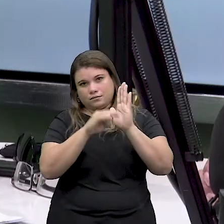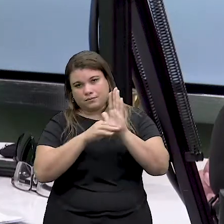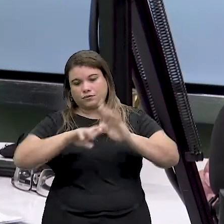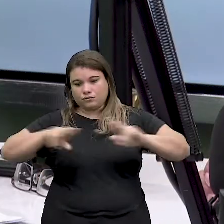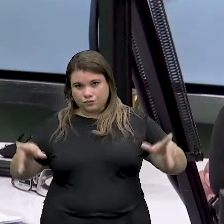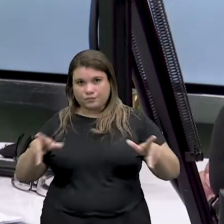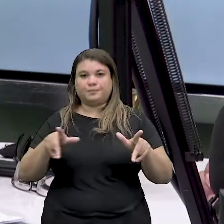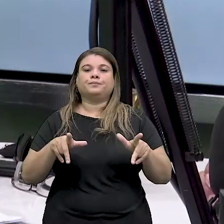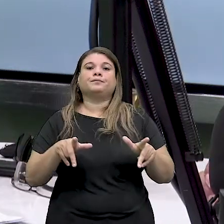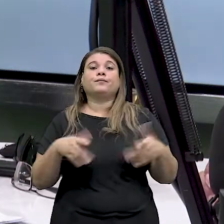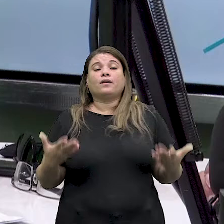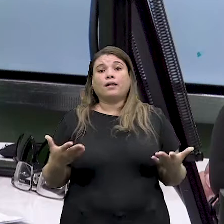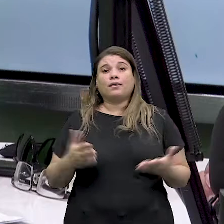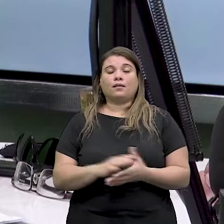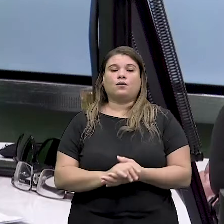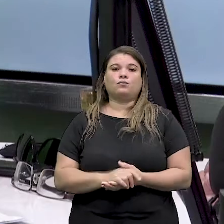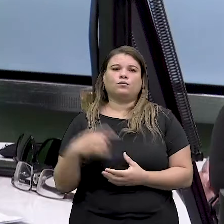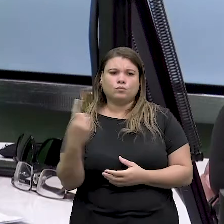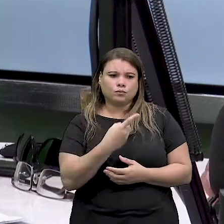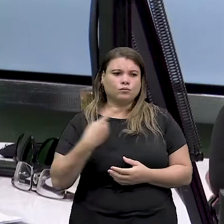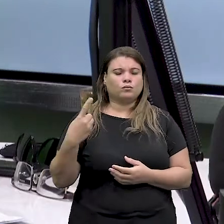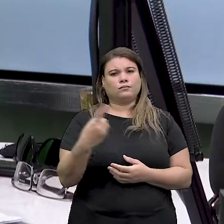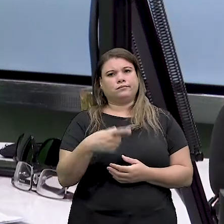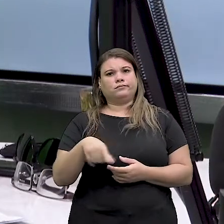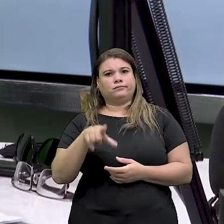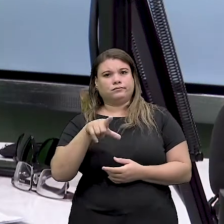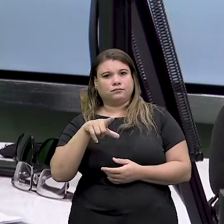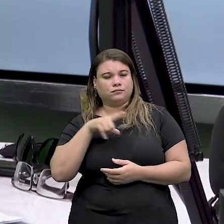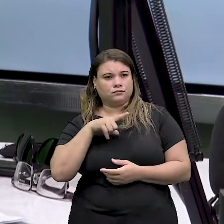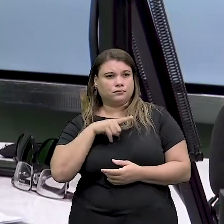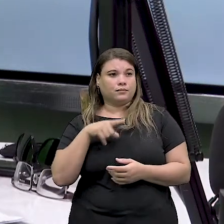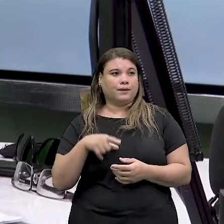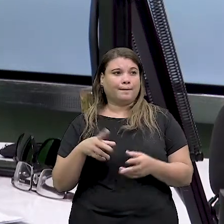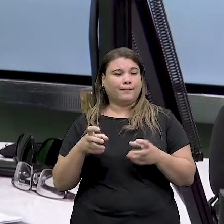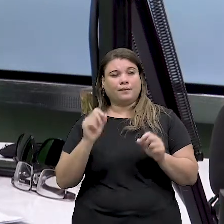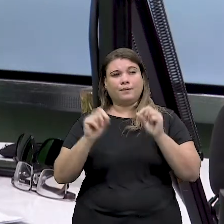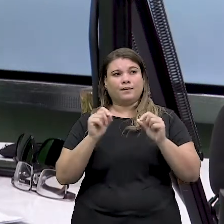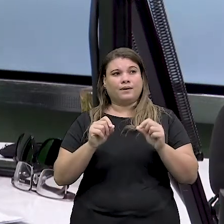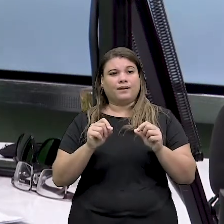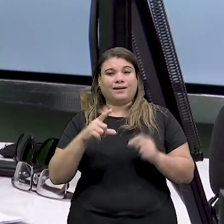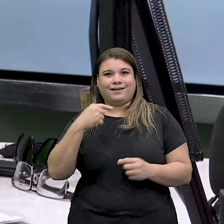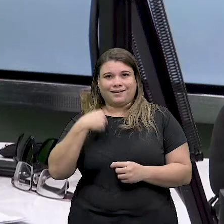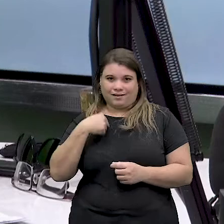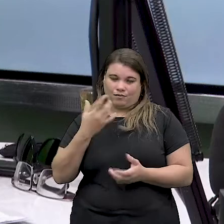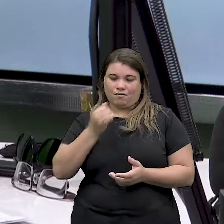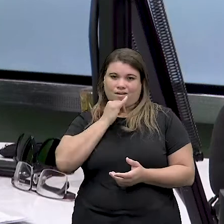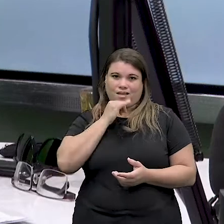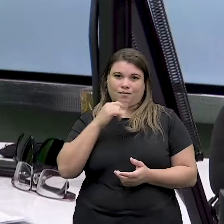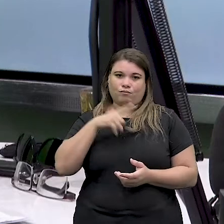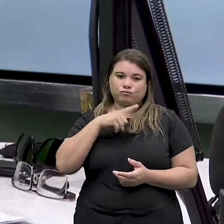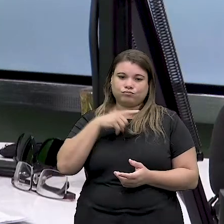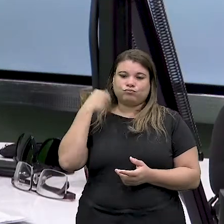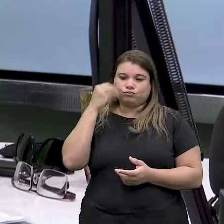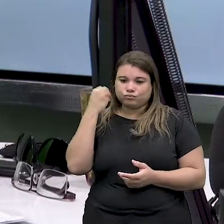gente tem uma experiência, tem um conteúdo, mas também tem uma experiência de vida que ajuda nisso aí. Então, minha